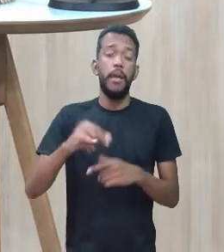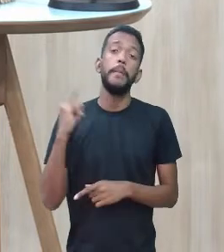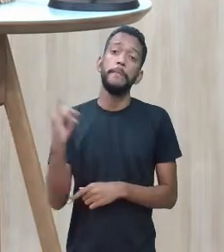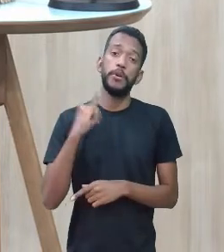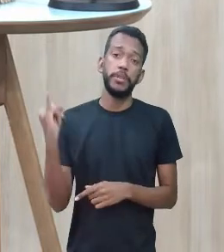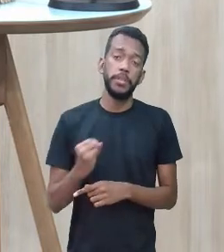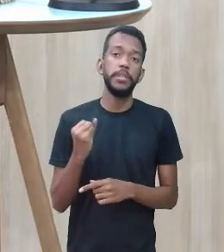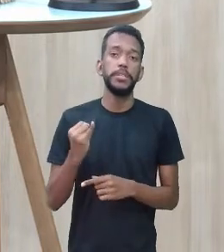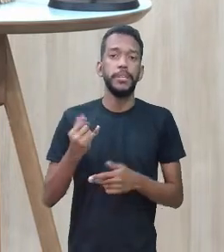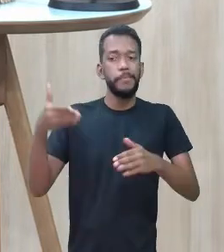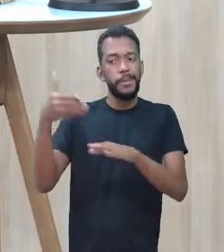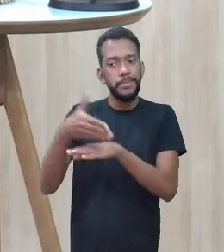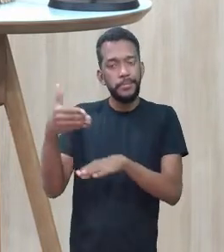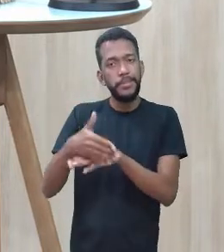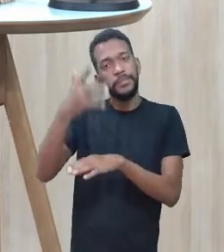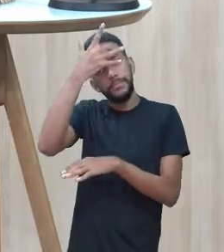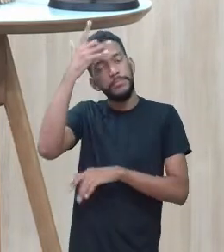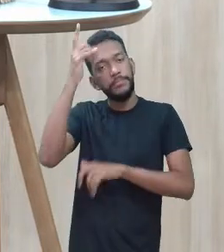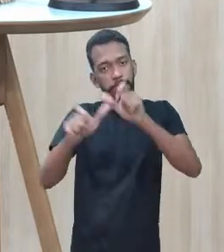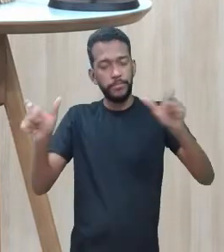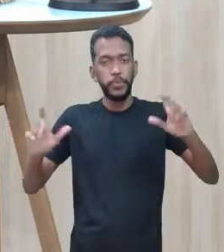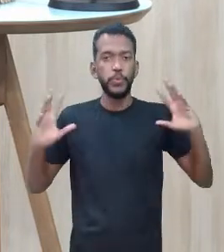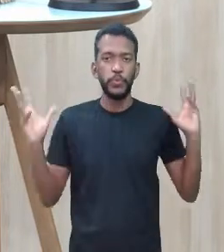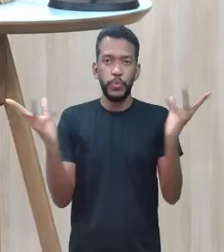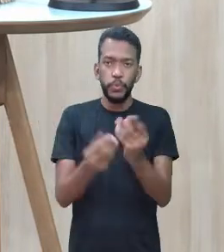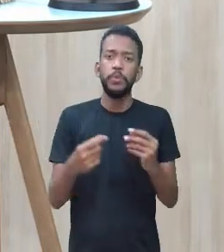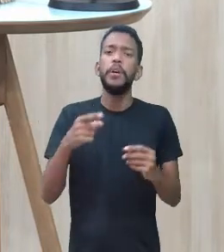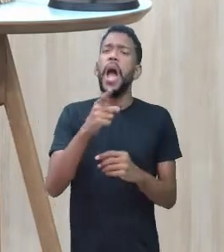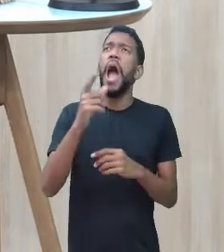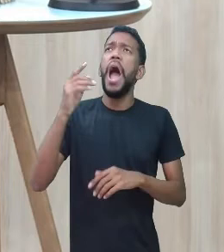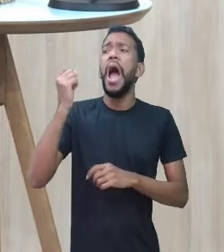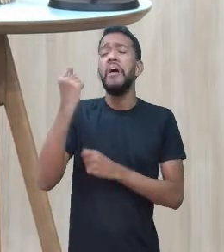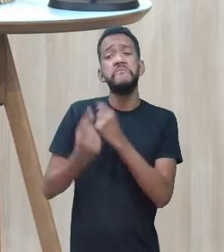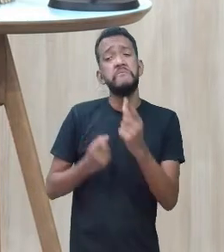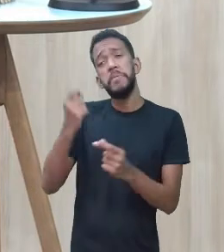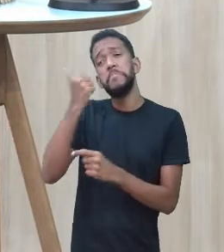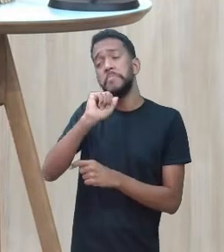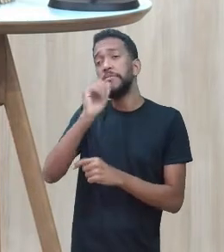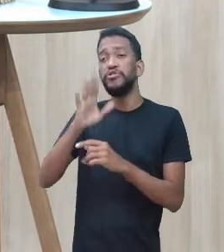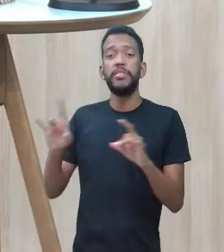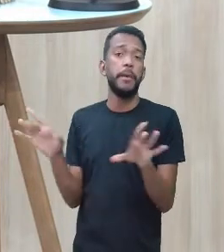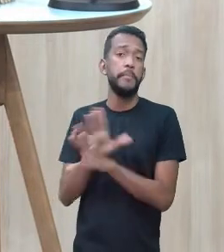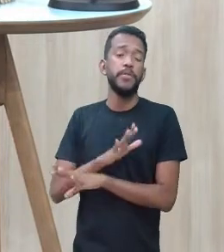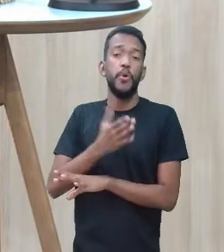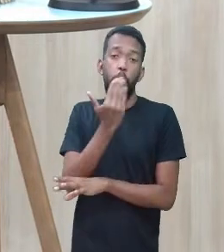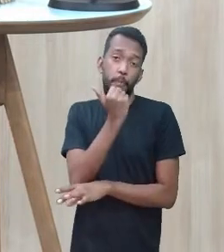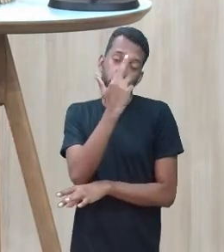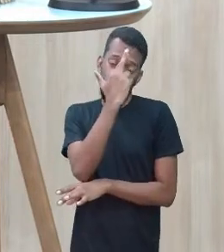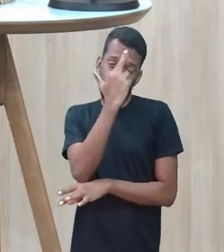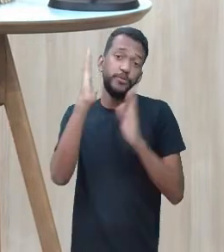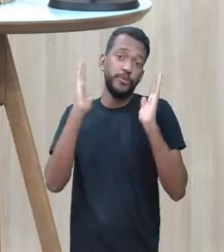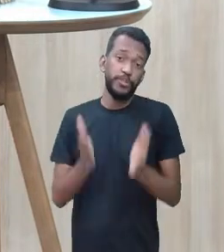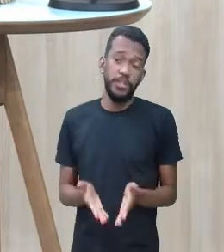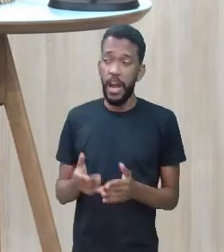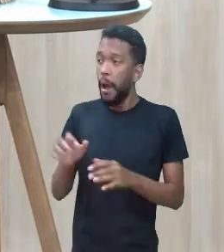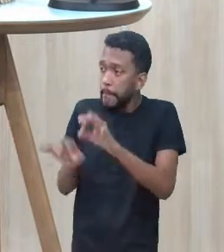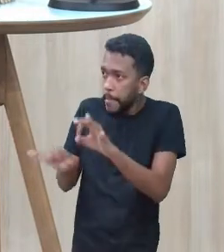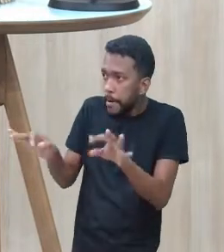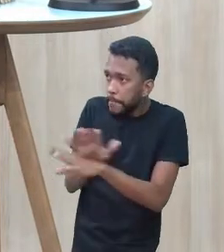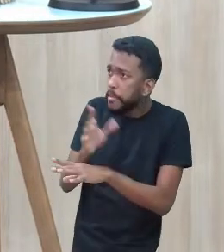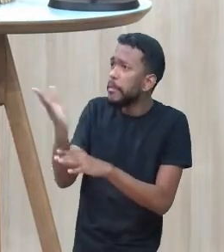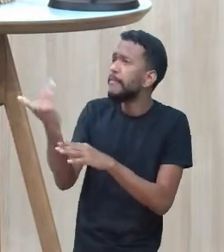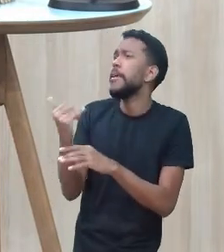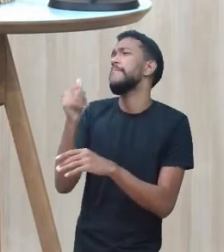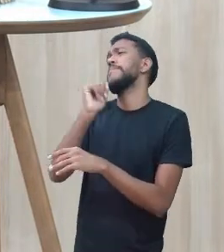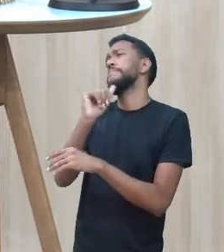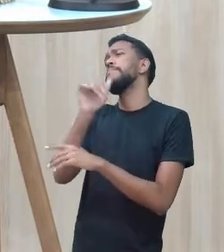todos. Às vezes a mamãe já terminou aí o almoço, está aí fazendo alguma coisa e diz, vem mãe para cá me ajudar, ou a avó, o irmão, alguém